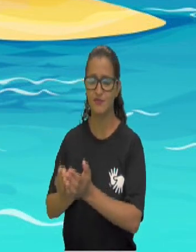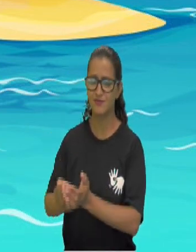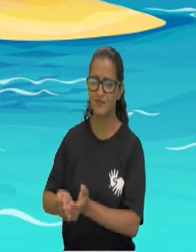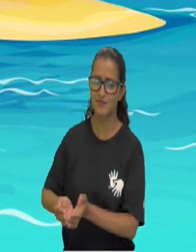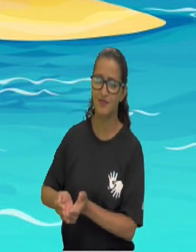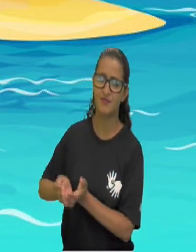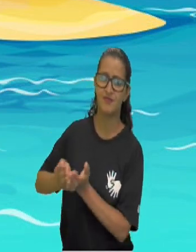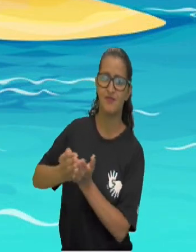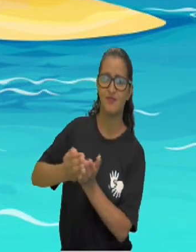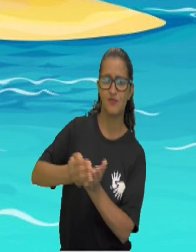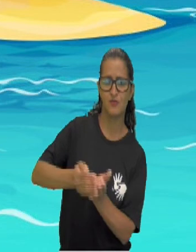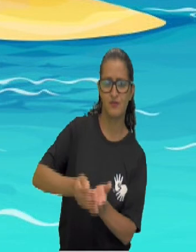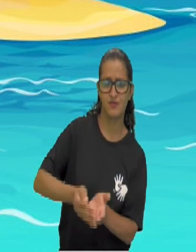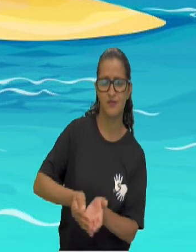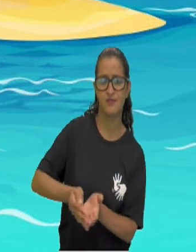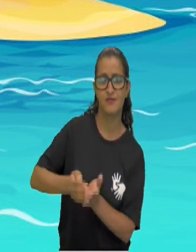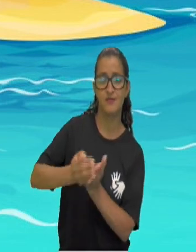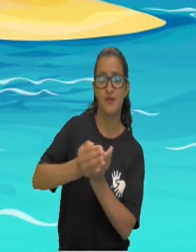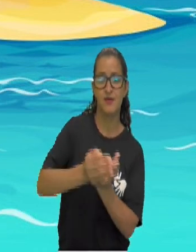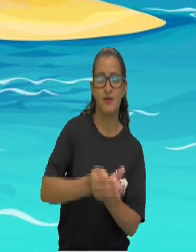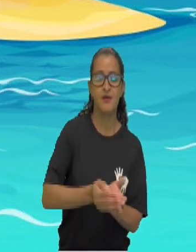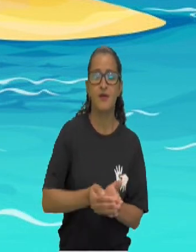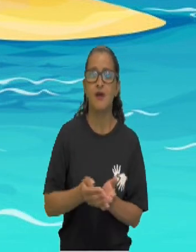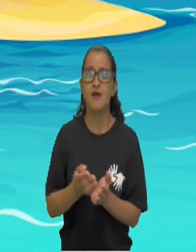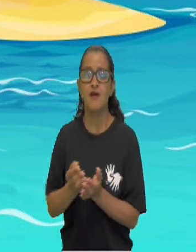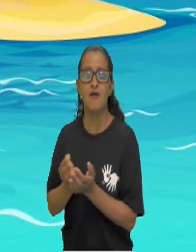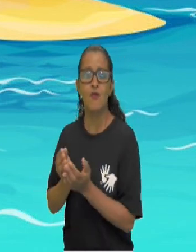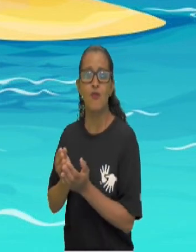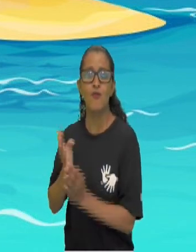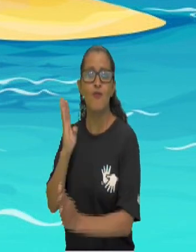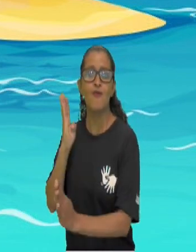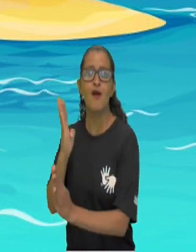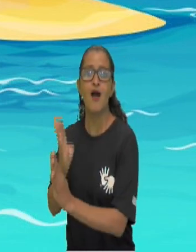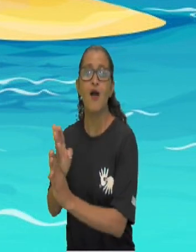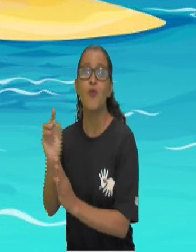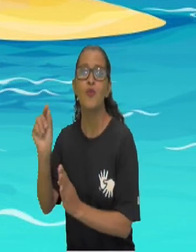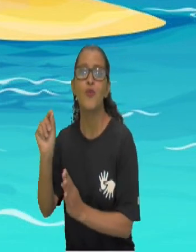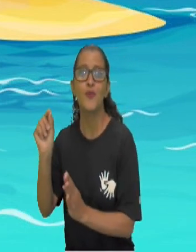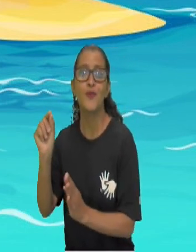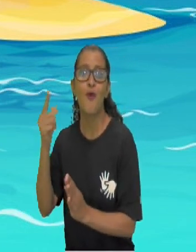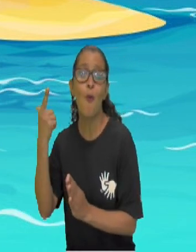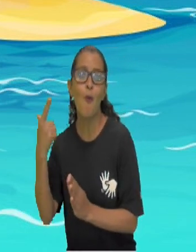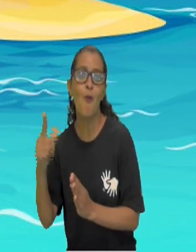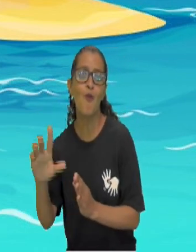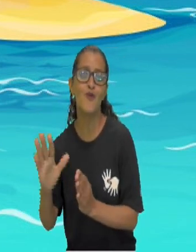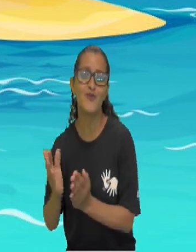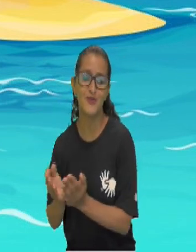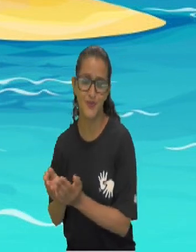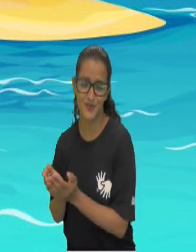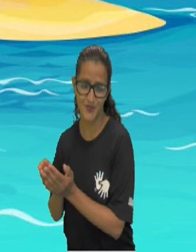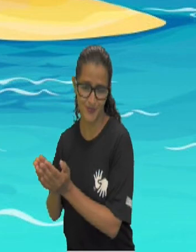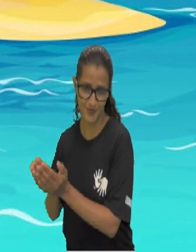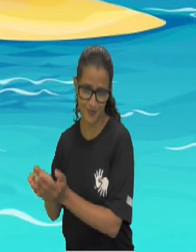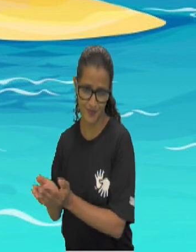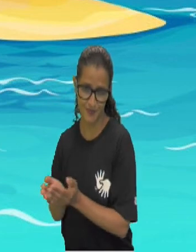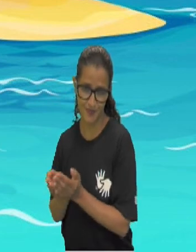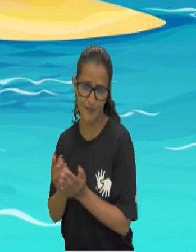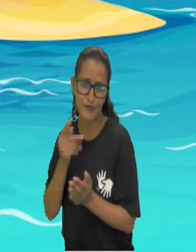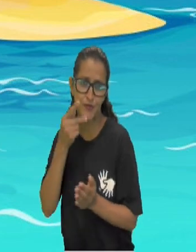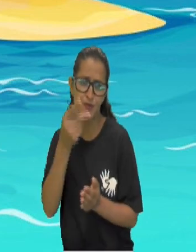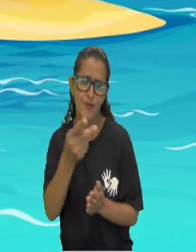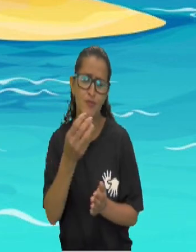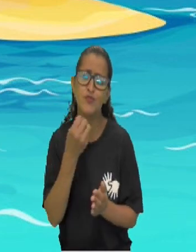navegando, navegando, até que ele encontrou um outro barco. E aí o outro barco disse: